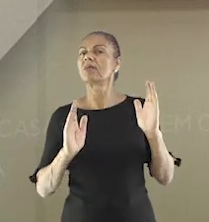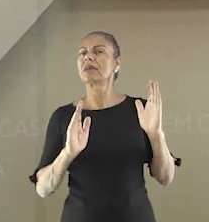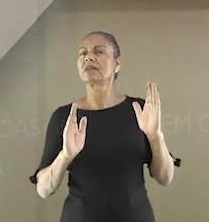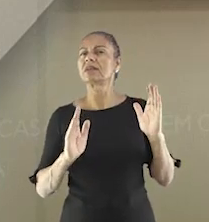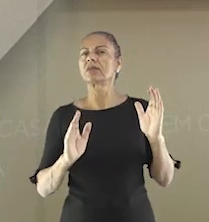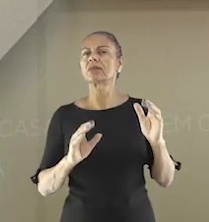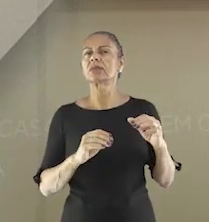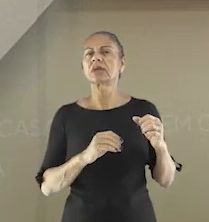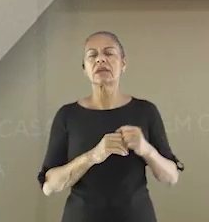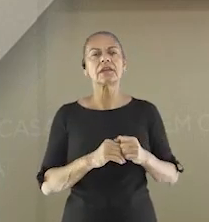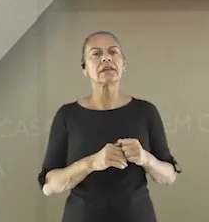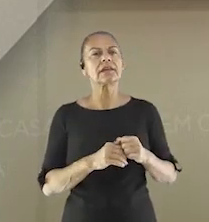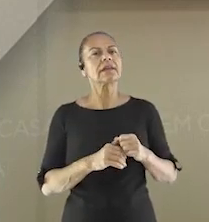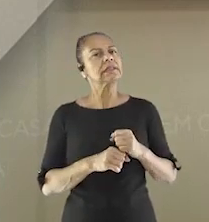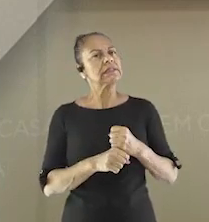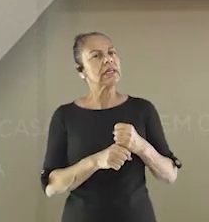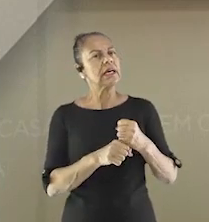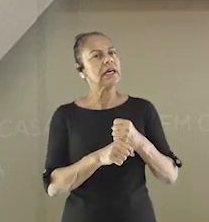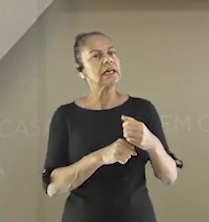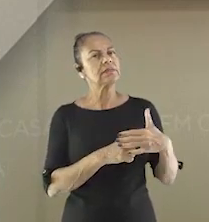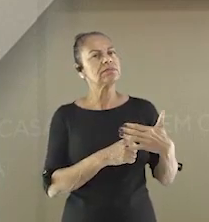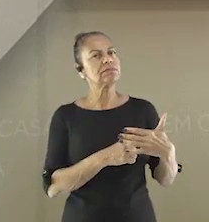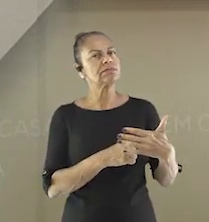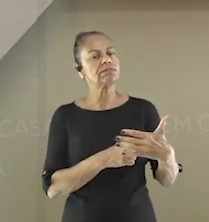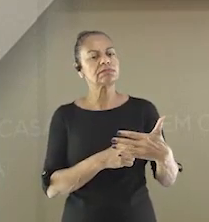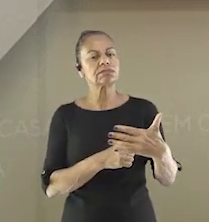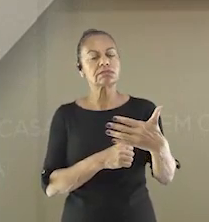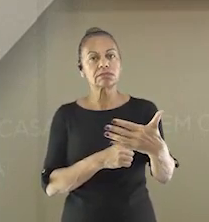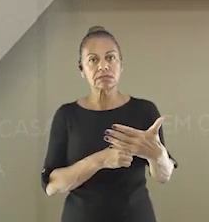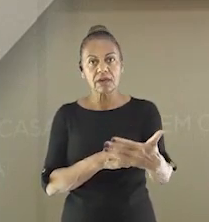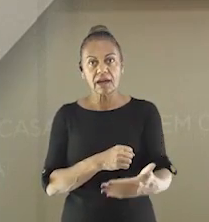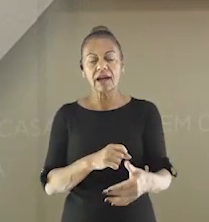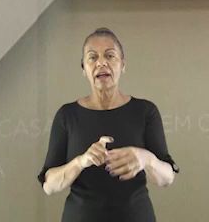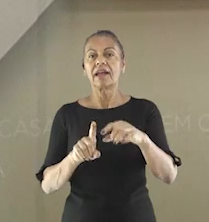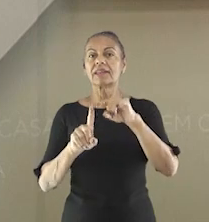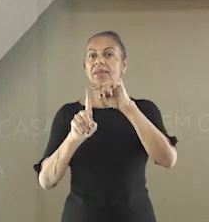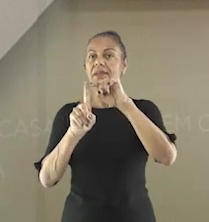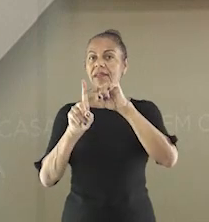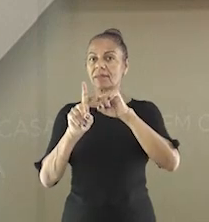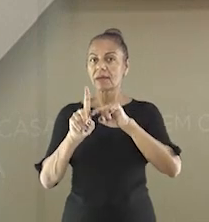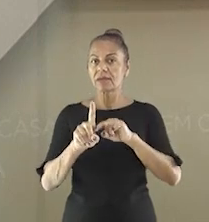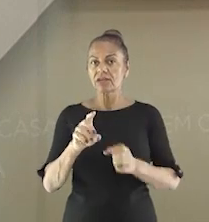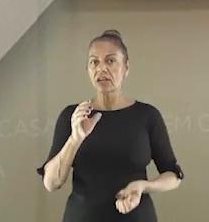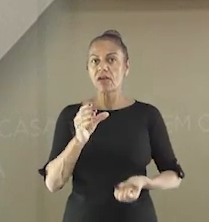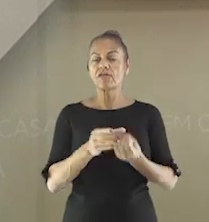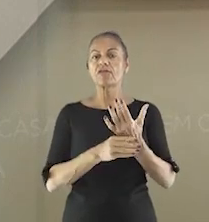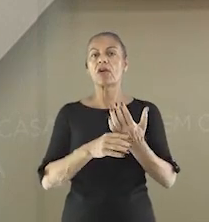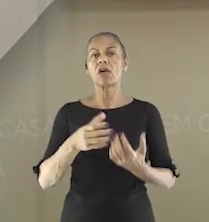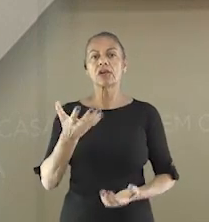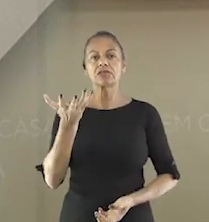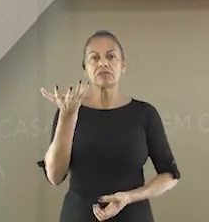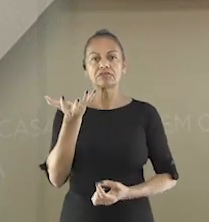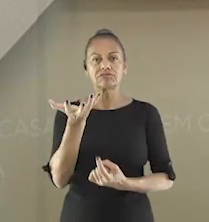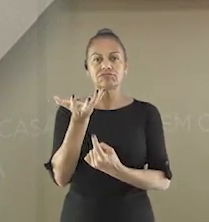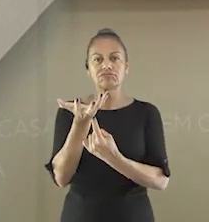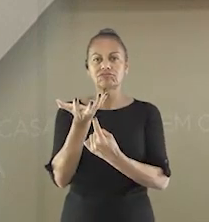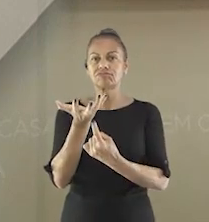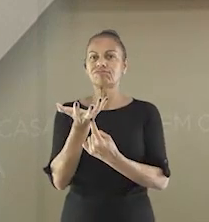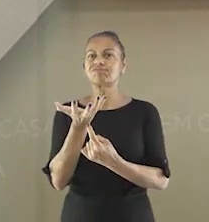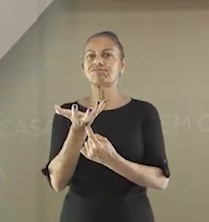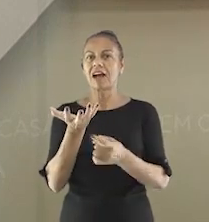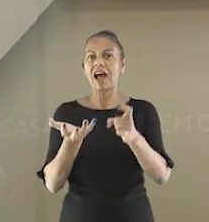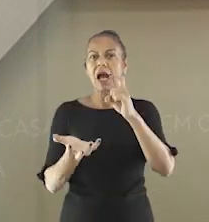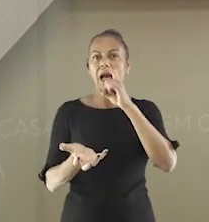grande duração. Nele, a temperatura média do planeta cai e causa a formação de geleiras nos continentes, nos polos e